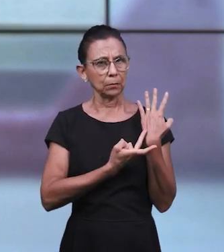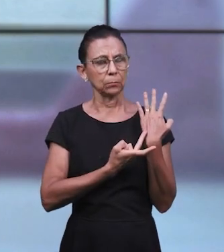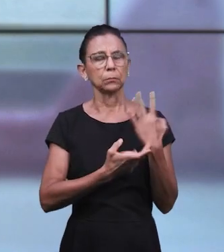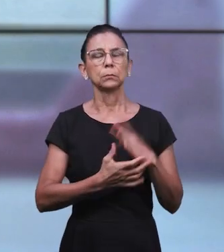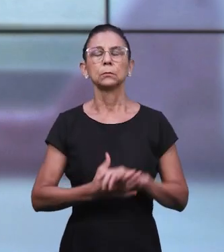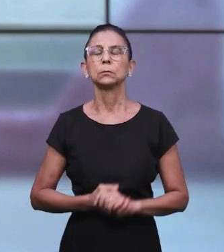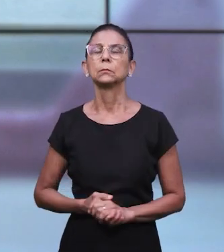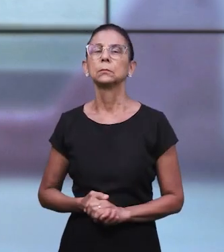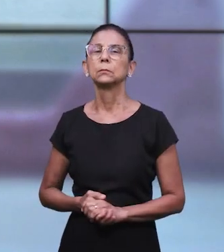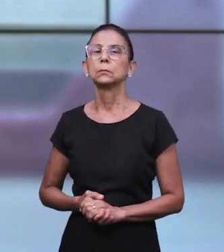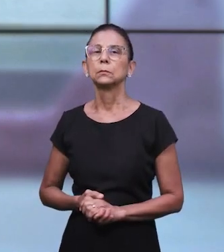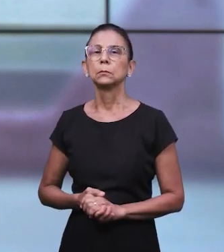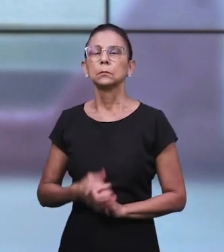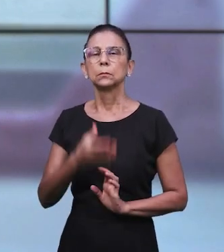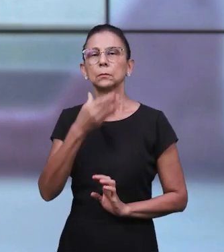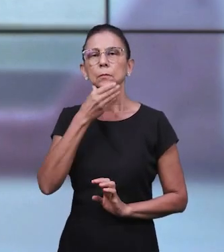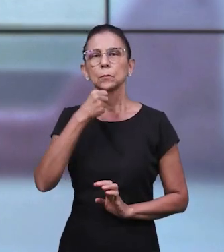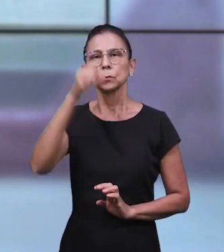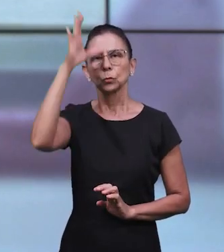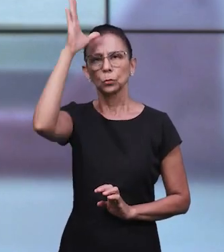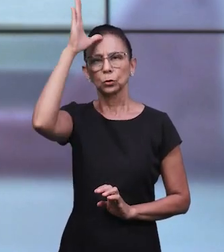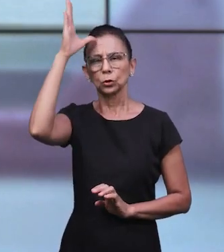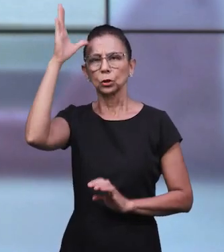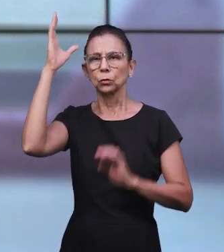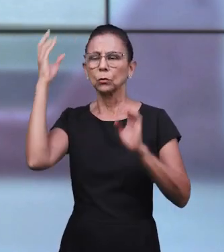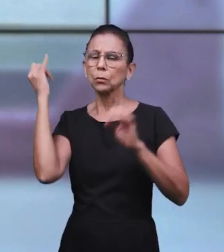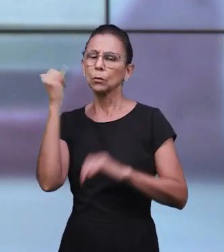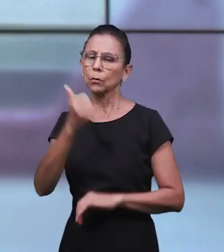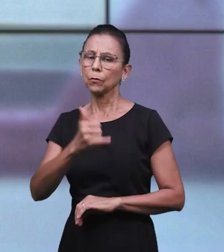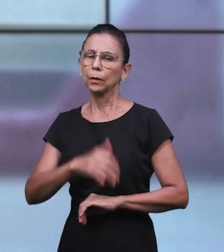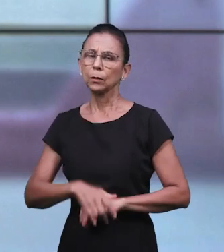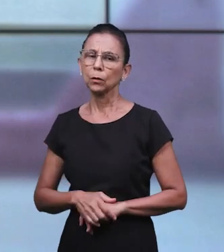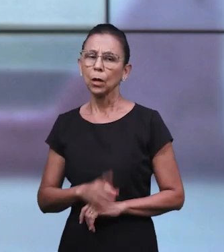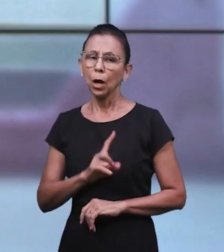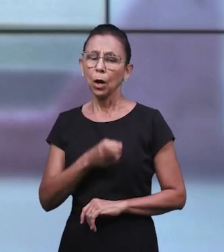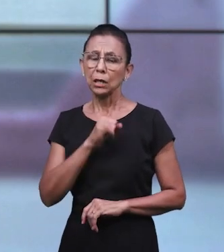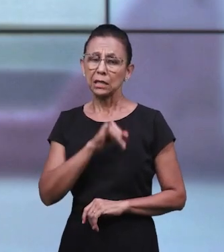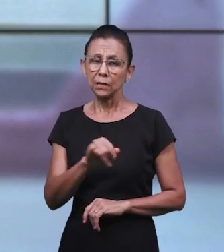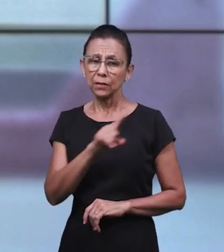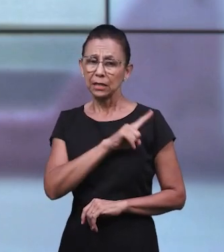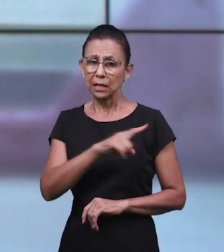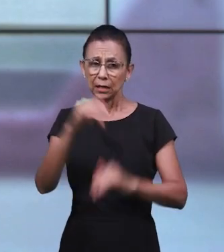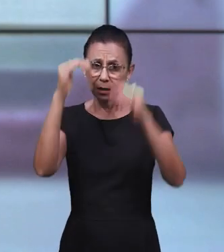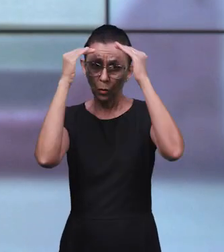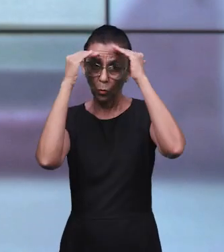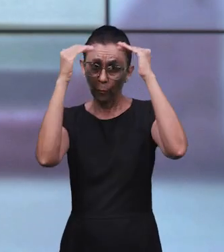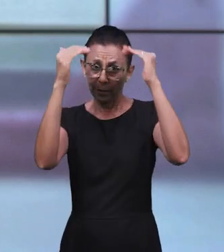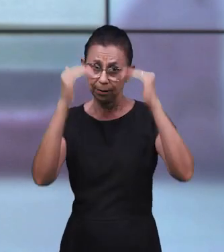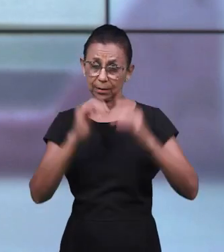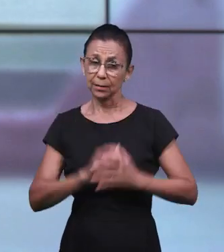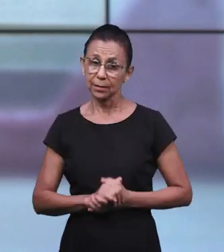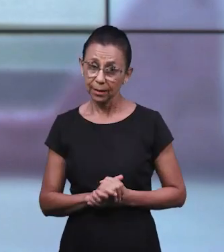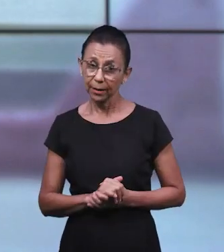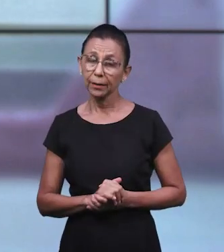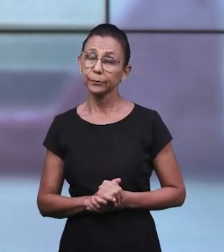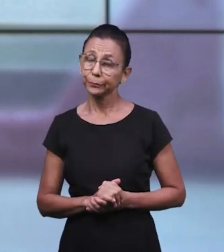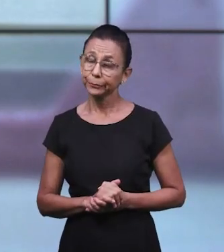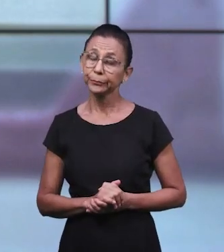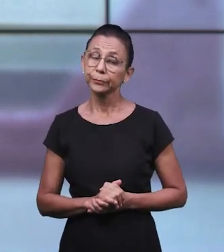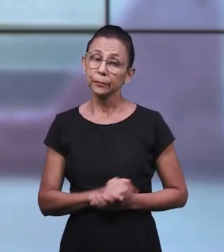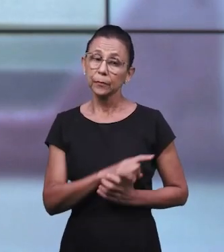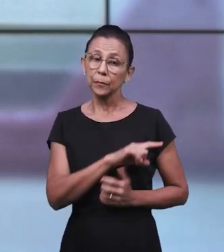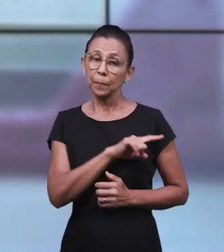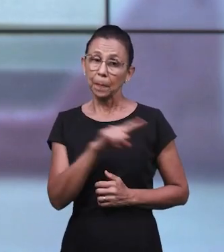com segurança, mostrou a consequência se Ester não obedecesse. Ele disse para Ester: não imagines em teu ânimo